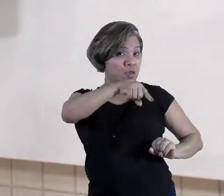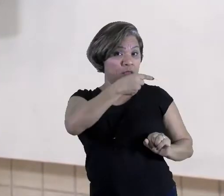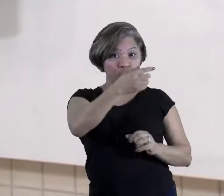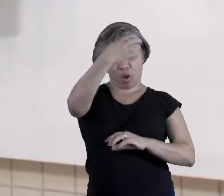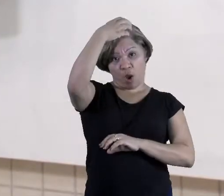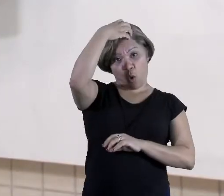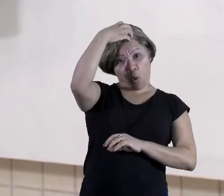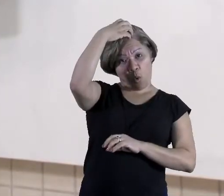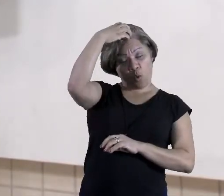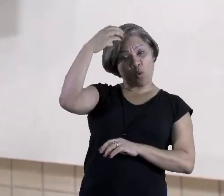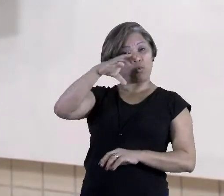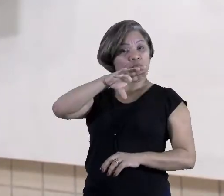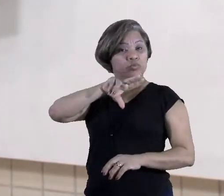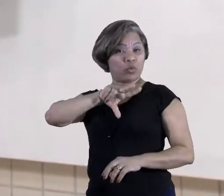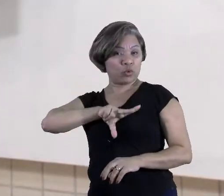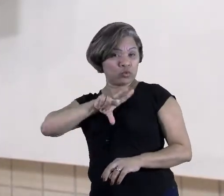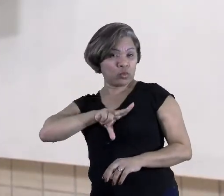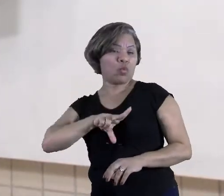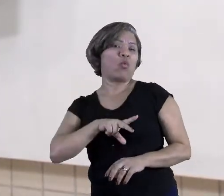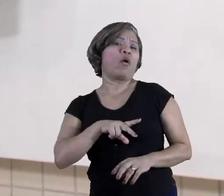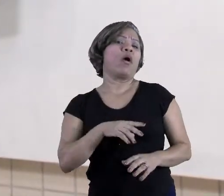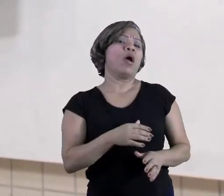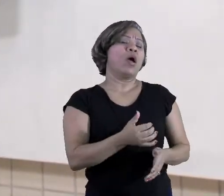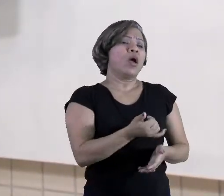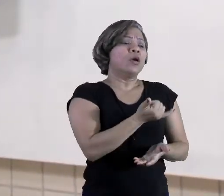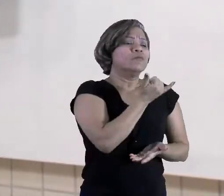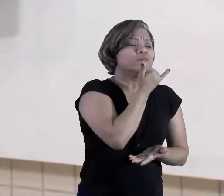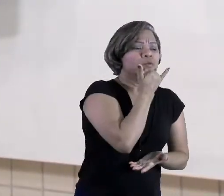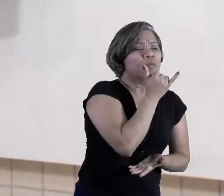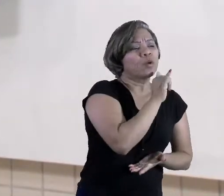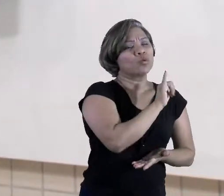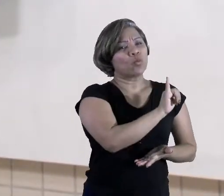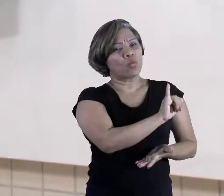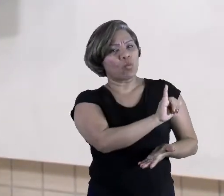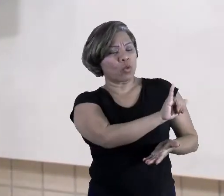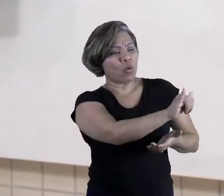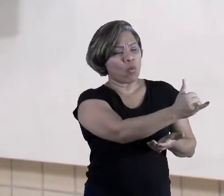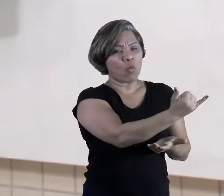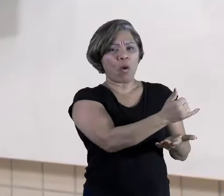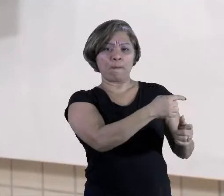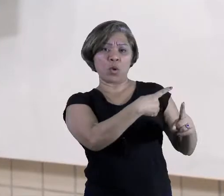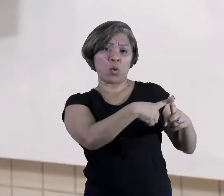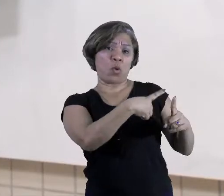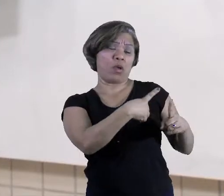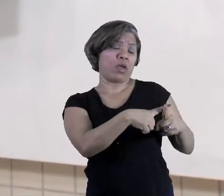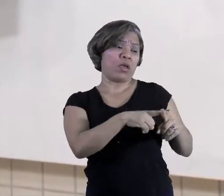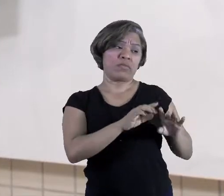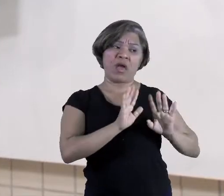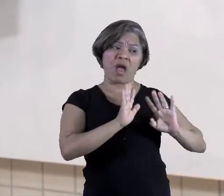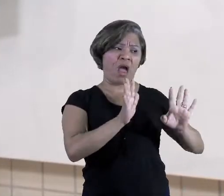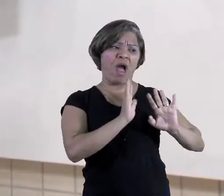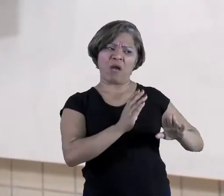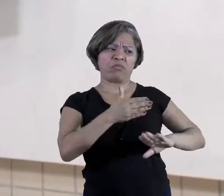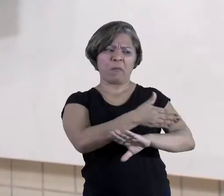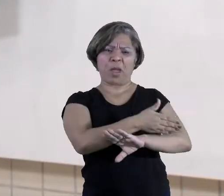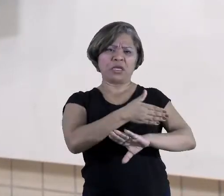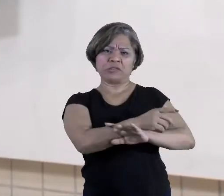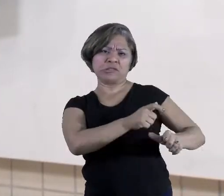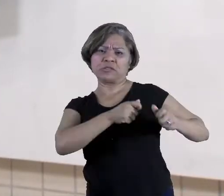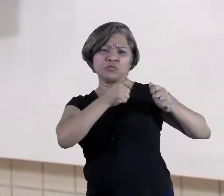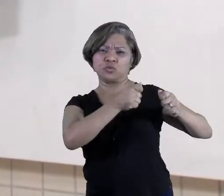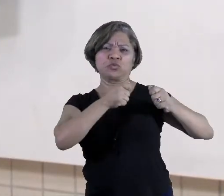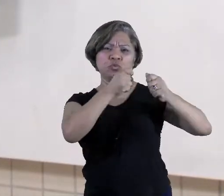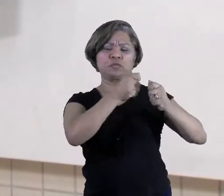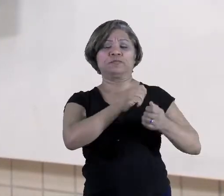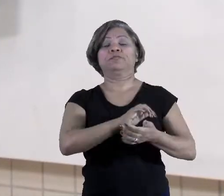vai perdoá-lo, porque vai perceber que ele não tinha nada a ver com aquele conflito, tá? Então, a revolta de Amador